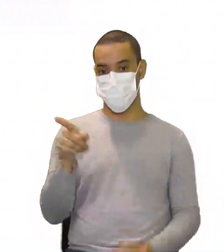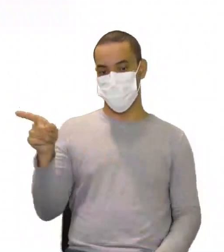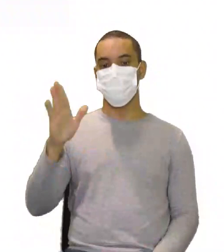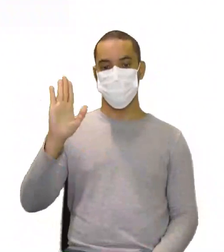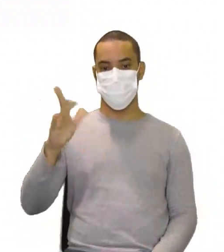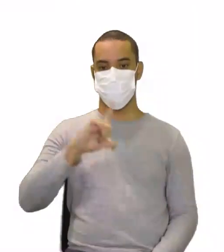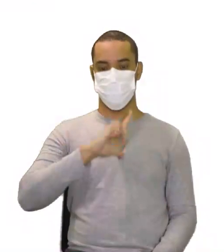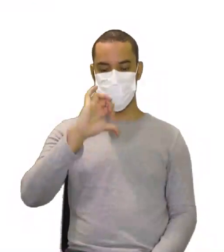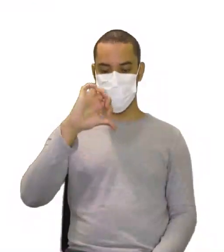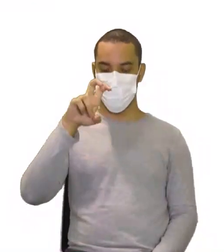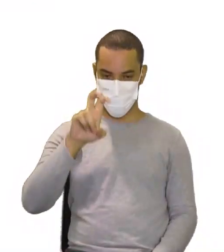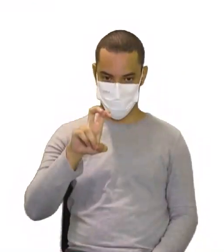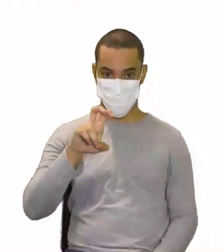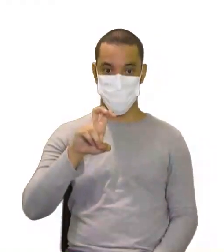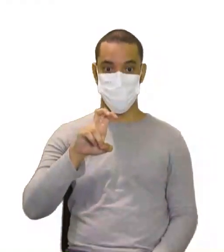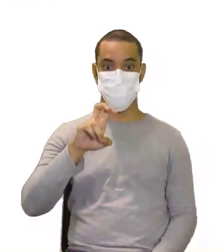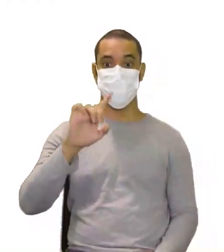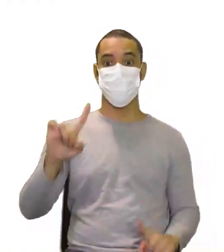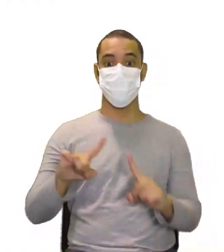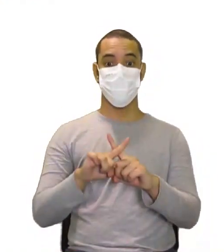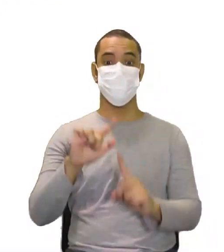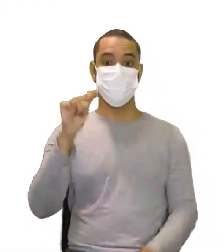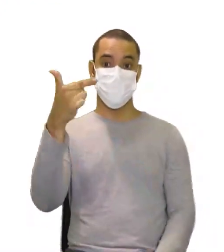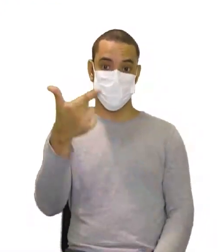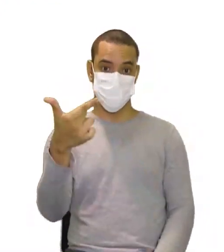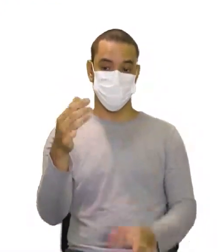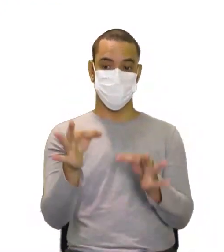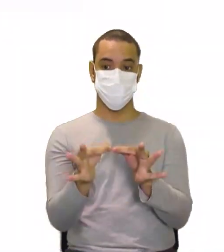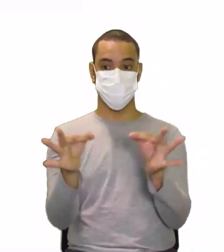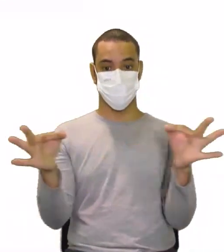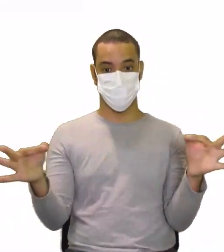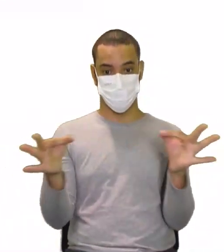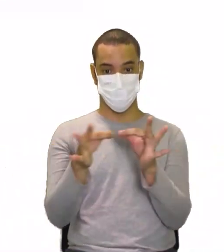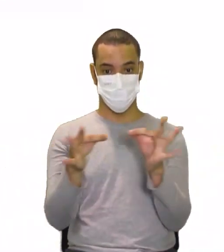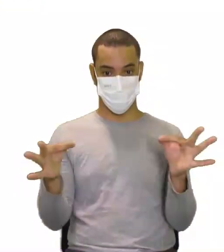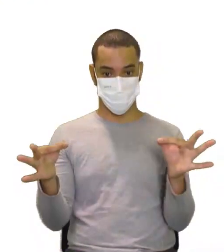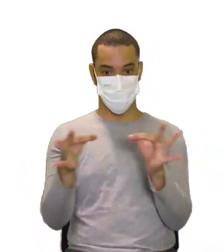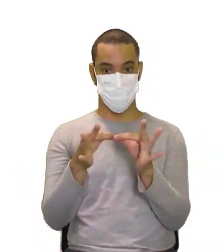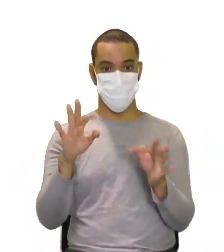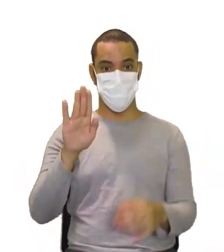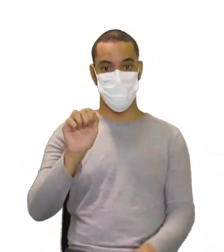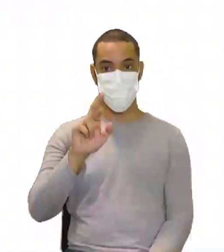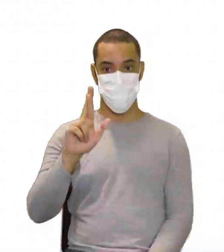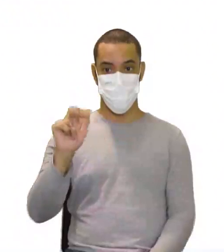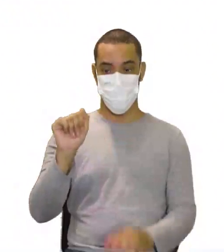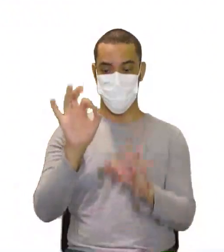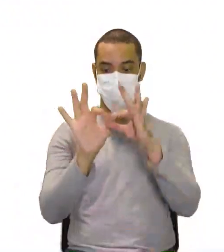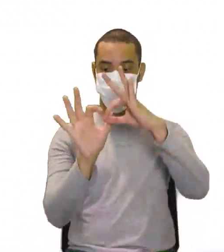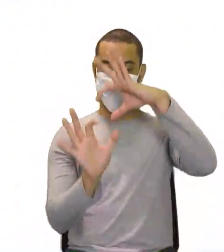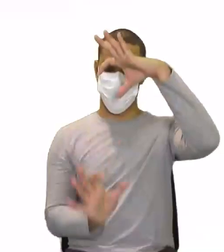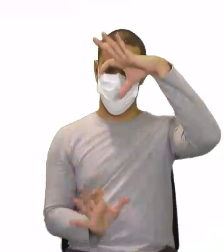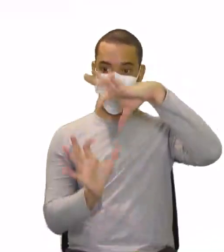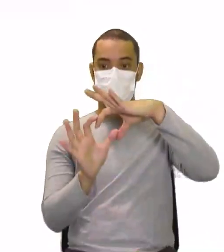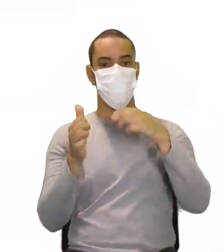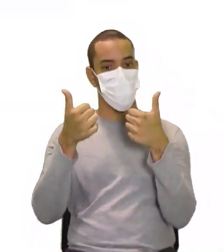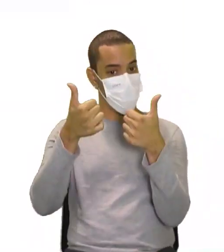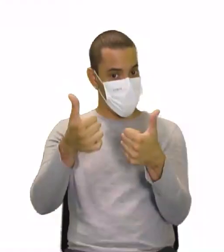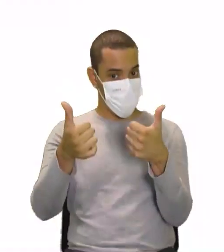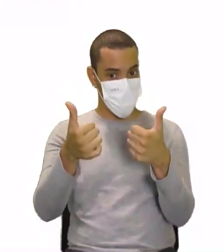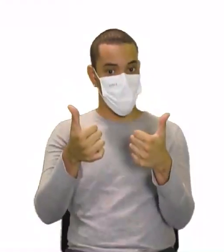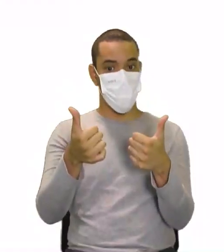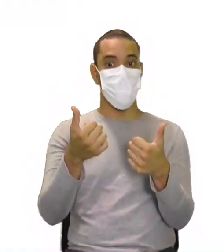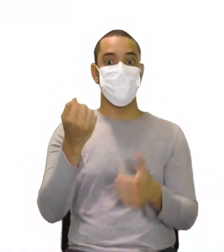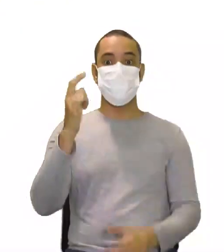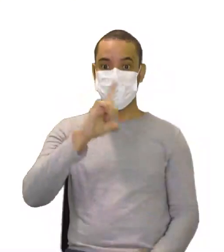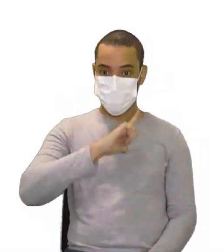95. O 2 é o comprimento desta barra, né? 2 metros. Aí metros está tranquilo. Se a barra